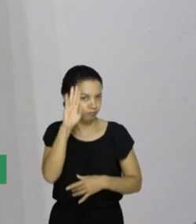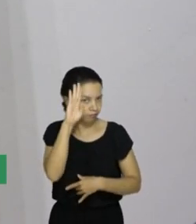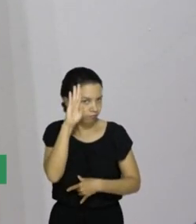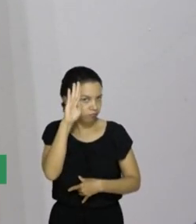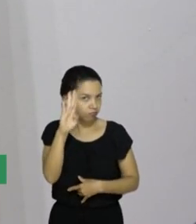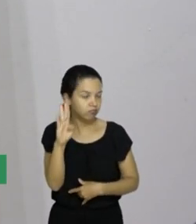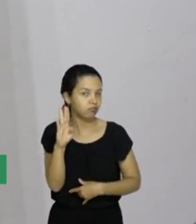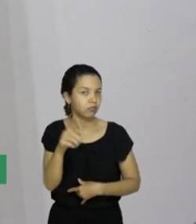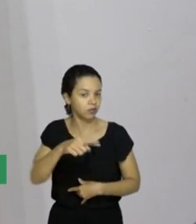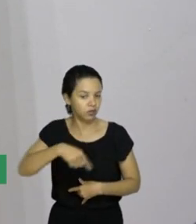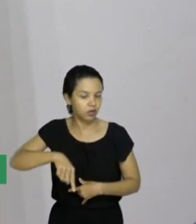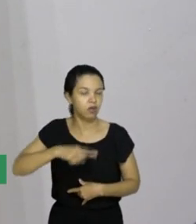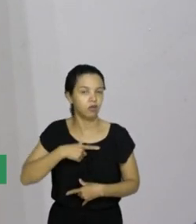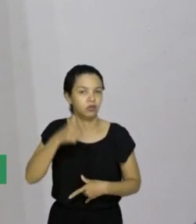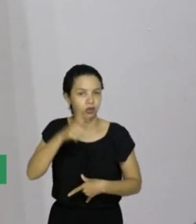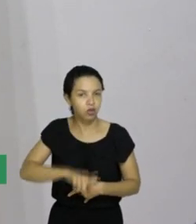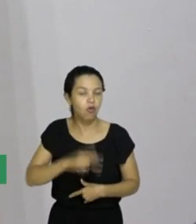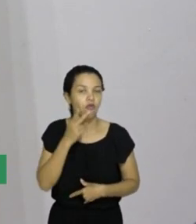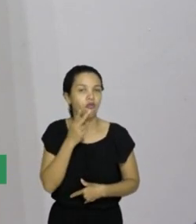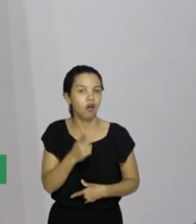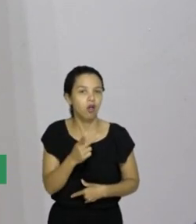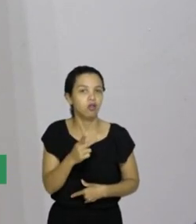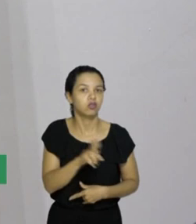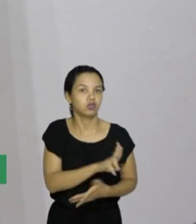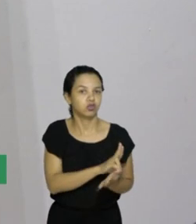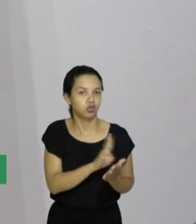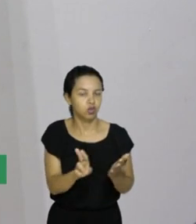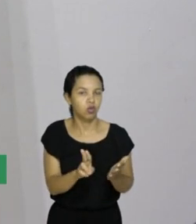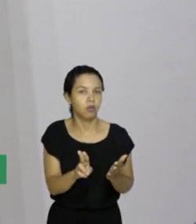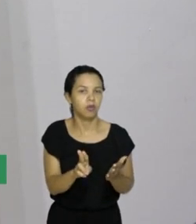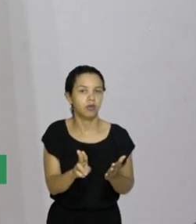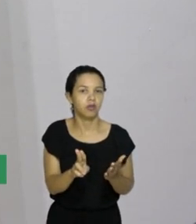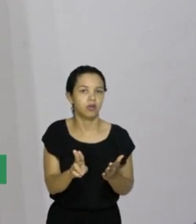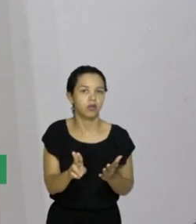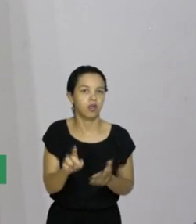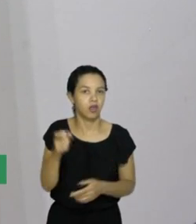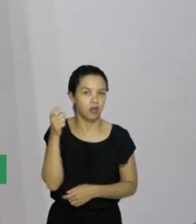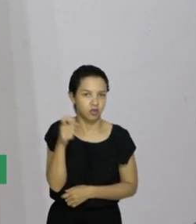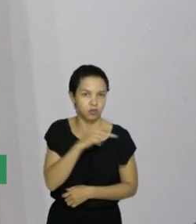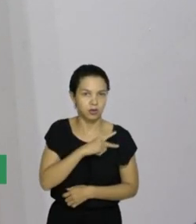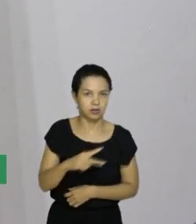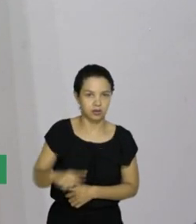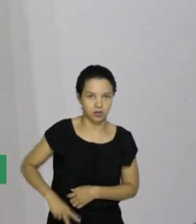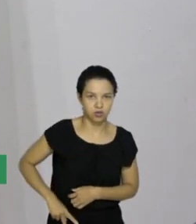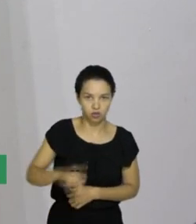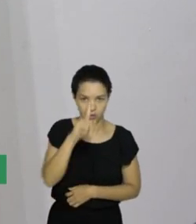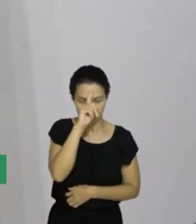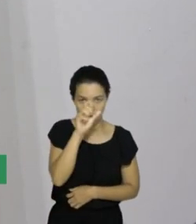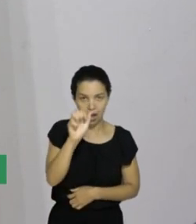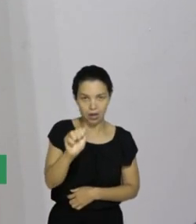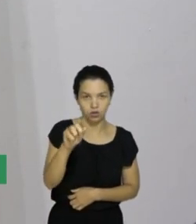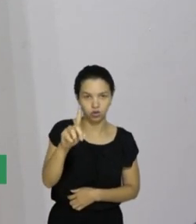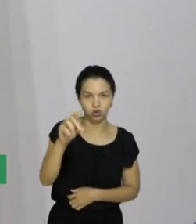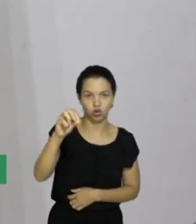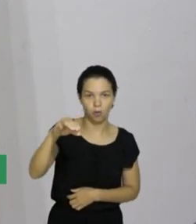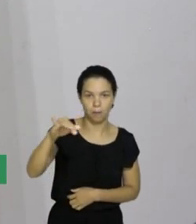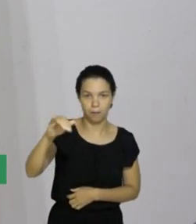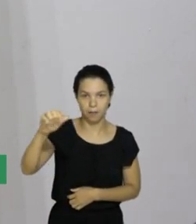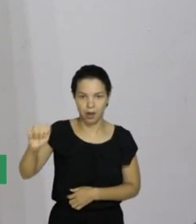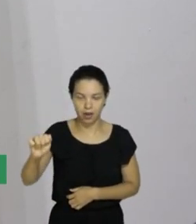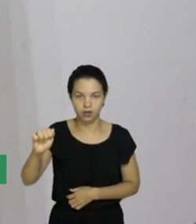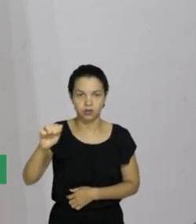faço questão e citar nomemente presidente do Hospital a tua mãe